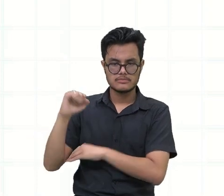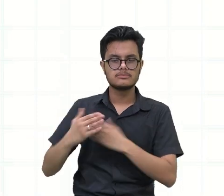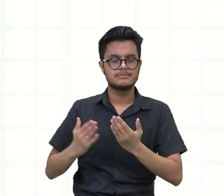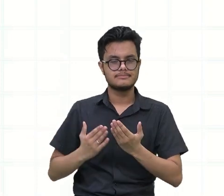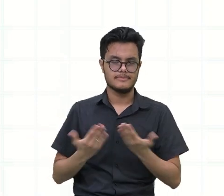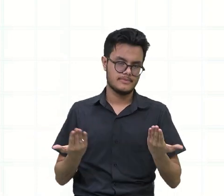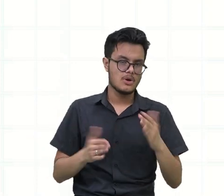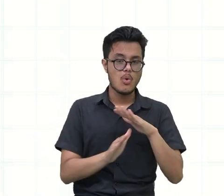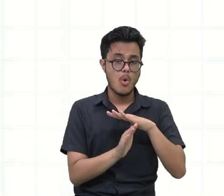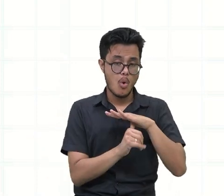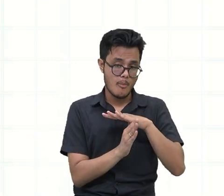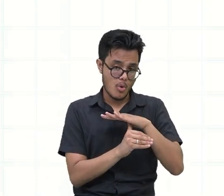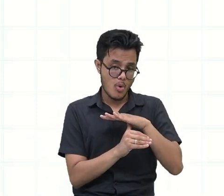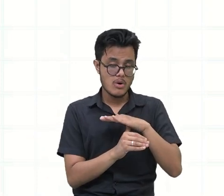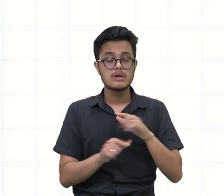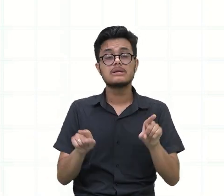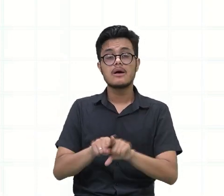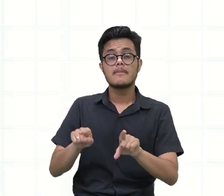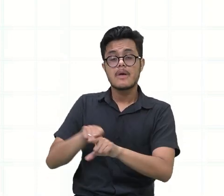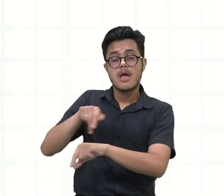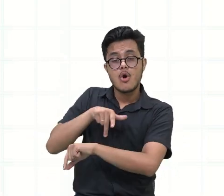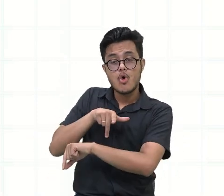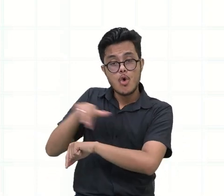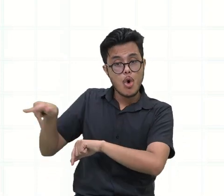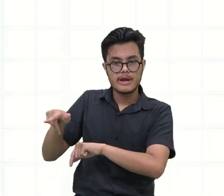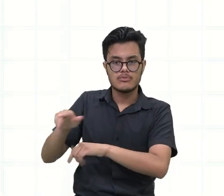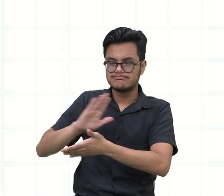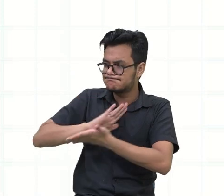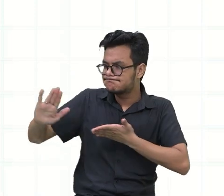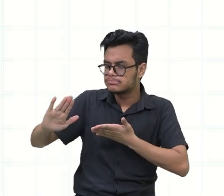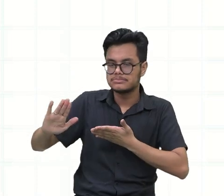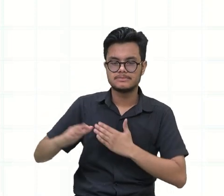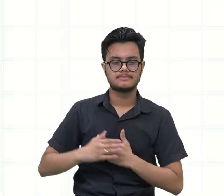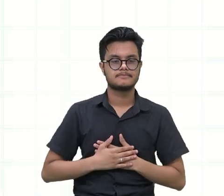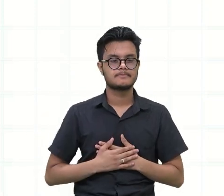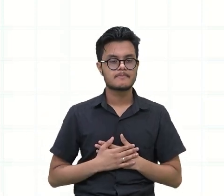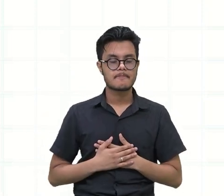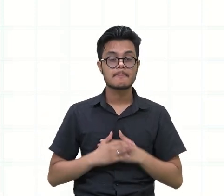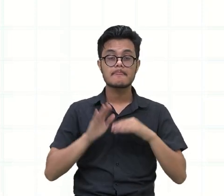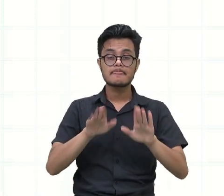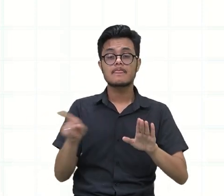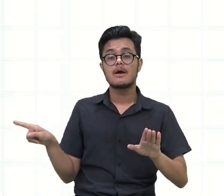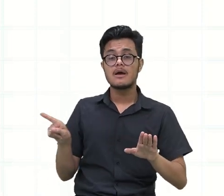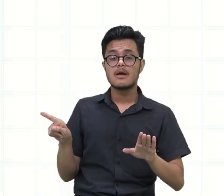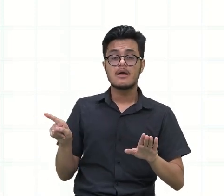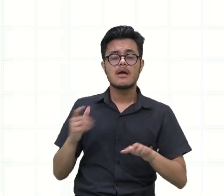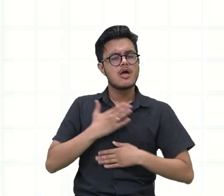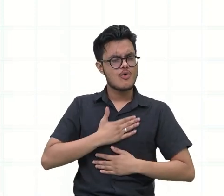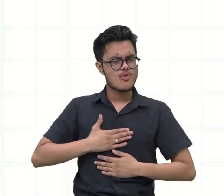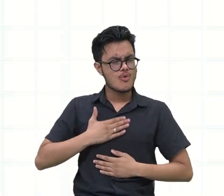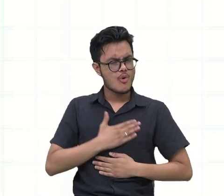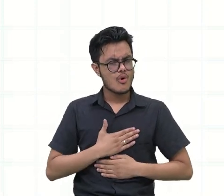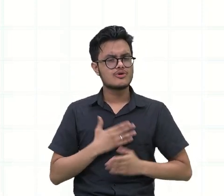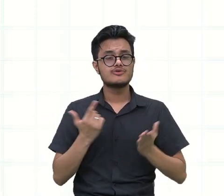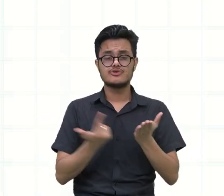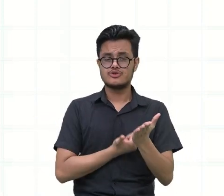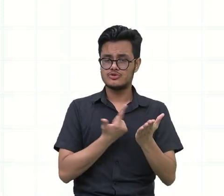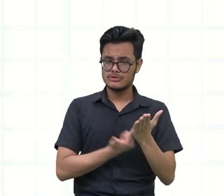correu, segunda oração. E eu adoro ler. Aqui eu tenho, inclusive aqui eu